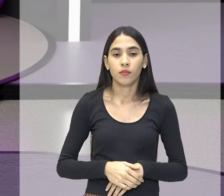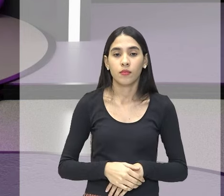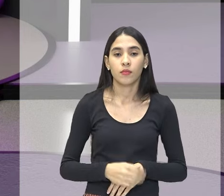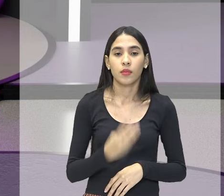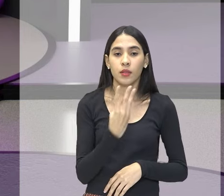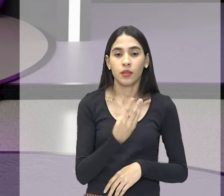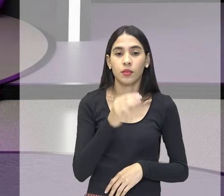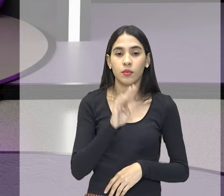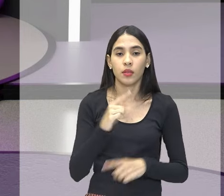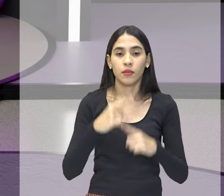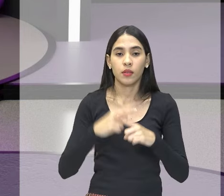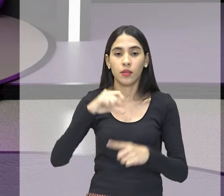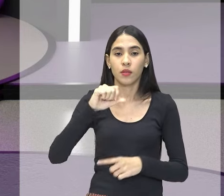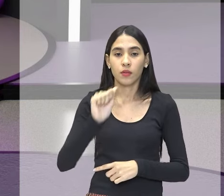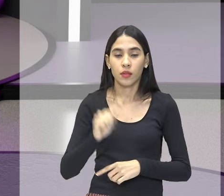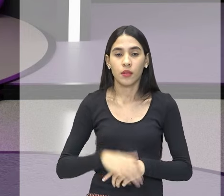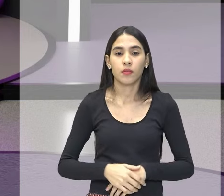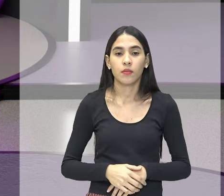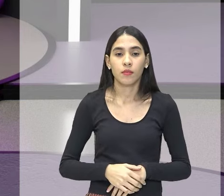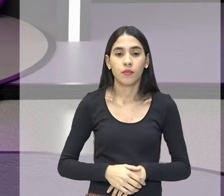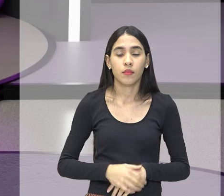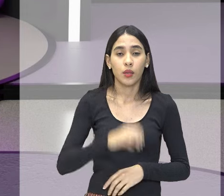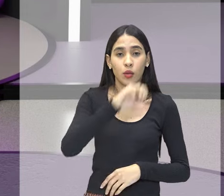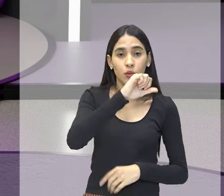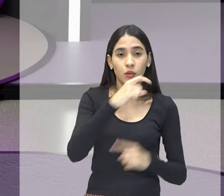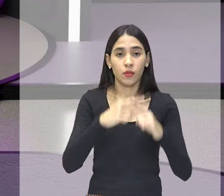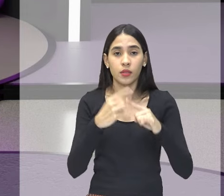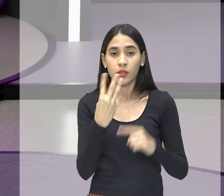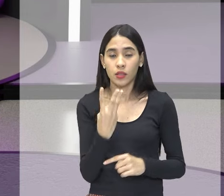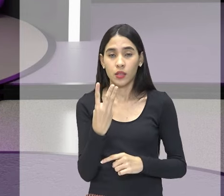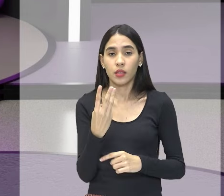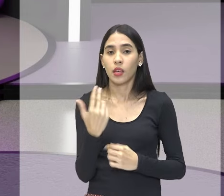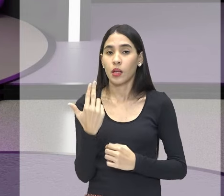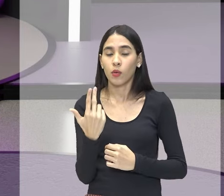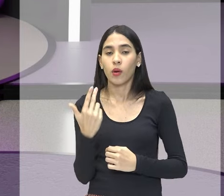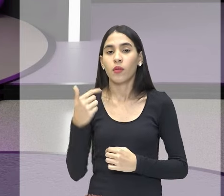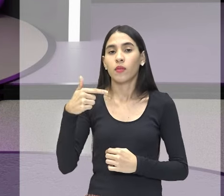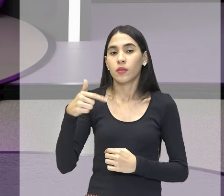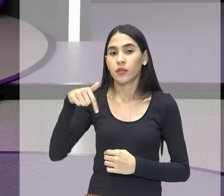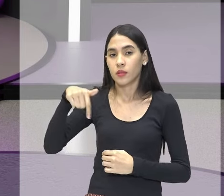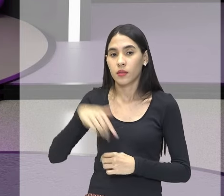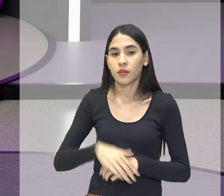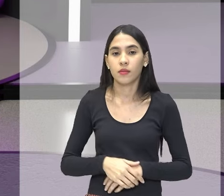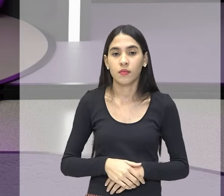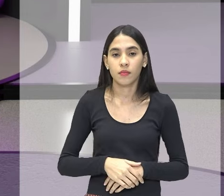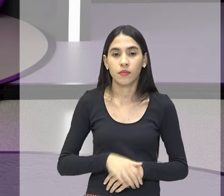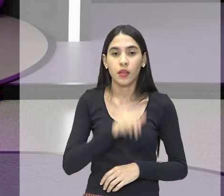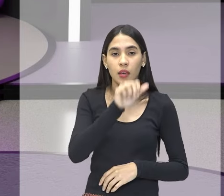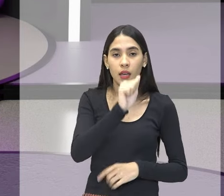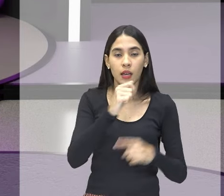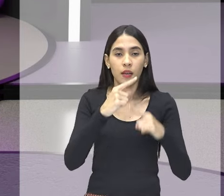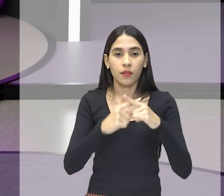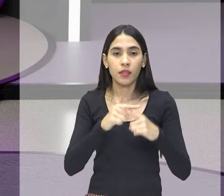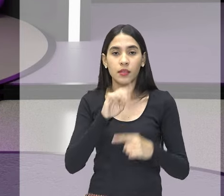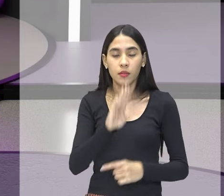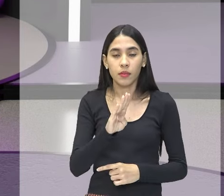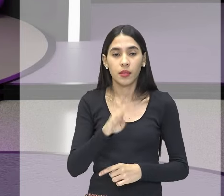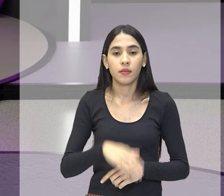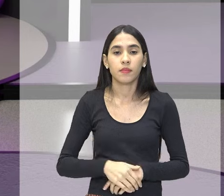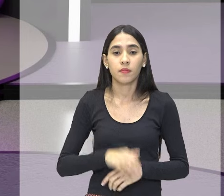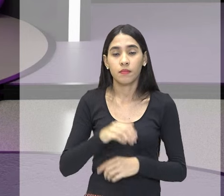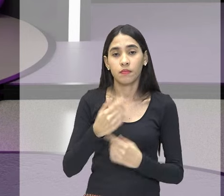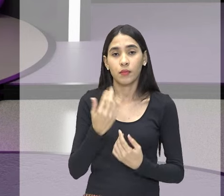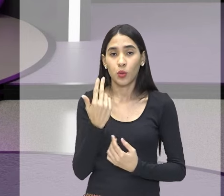vezes 9A. 9 vezes 3 ou 3 vezes 9, 27. A vezes B ou B vezes A,